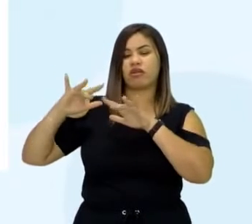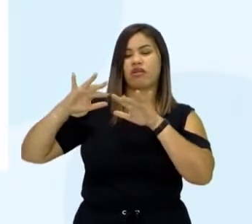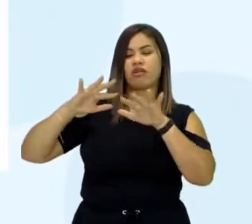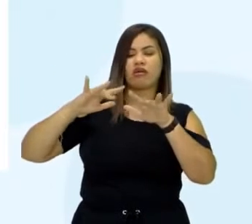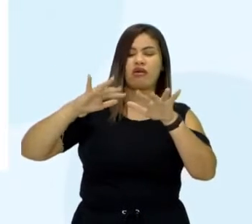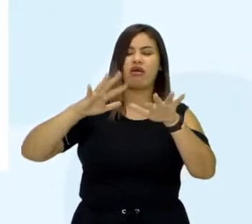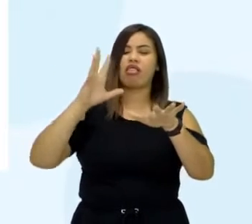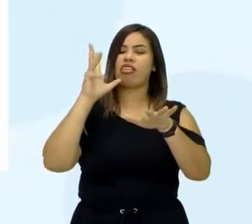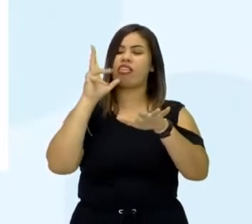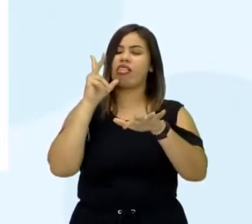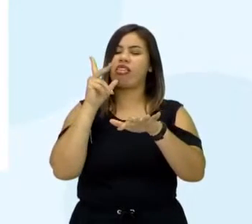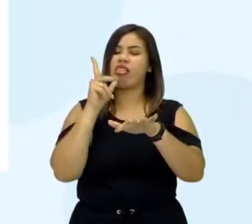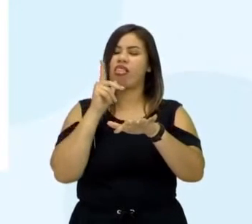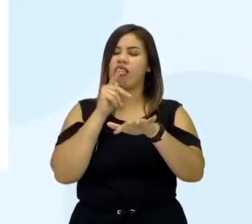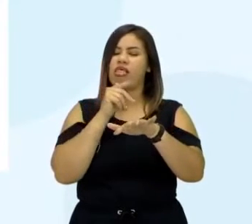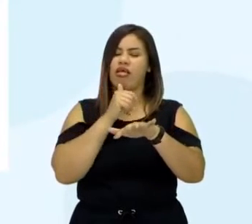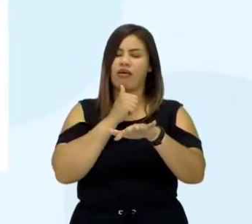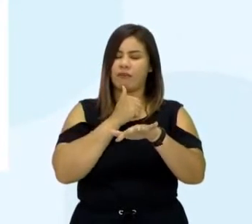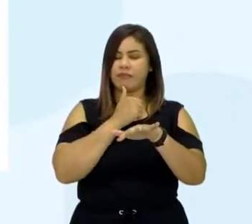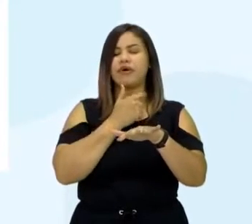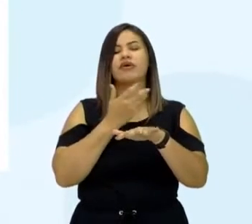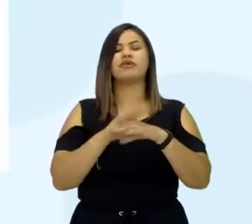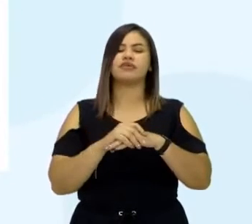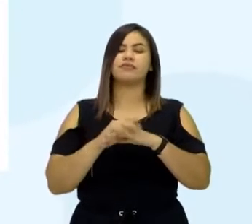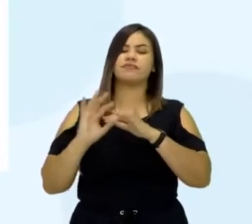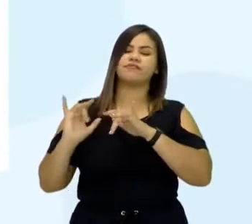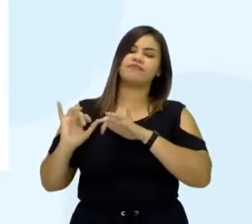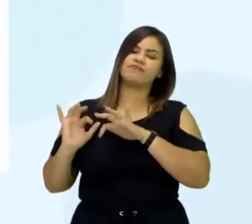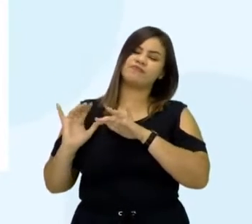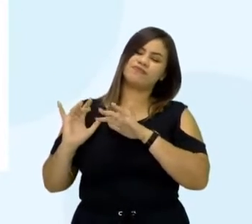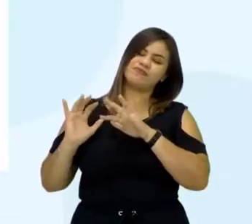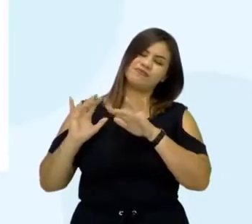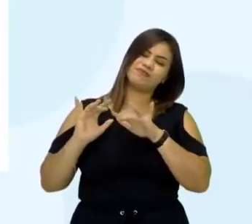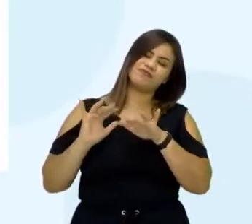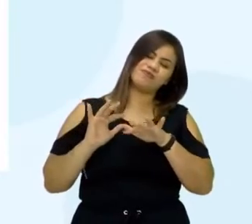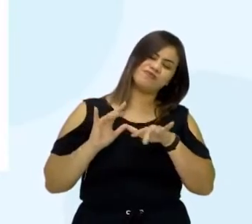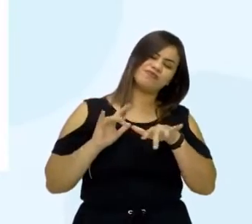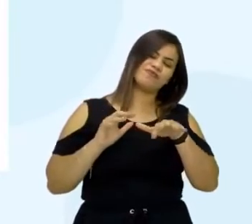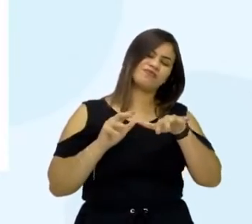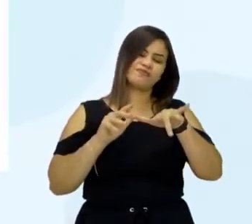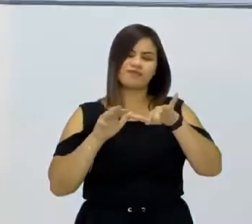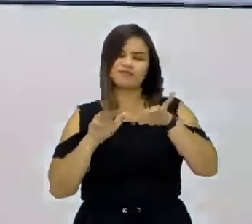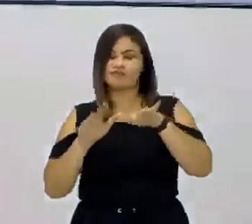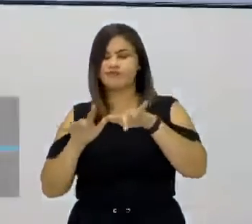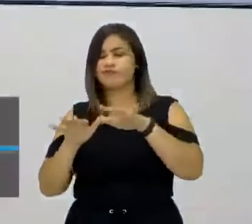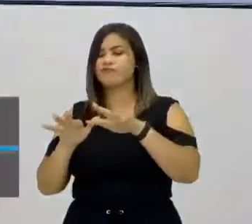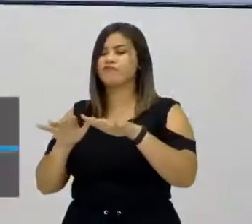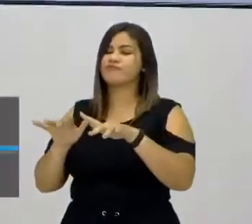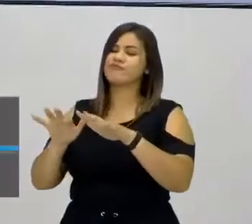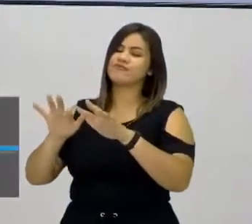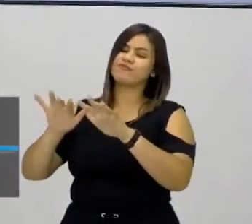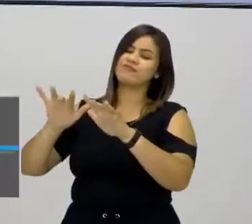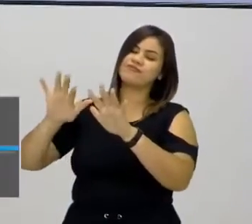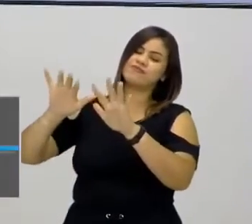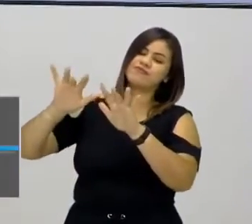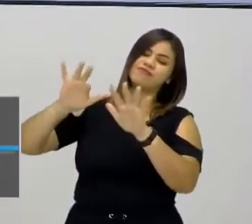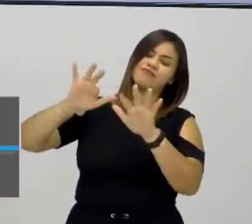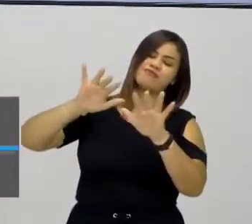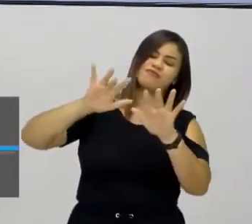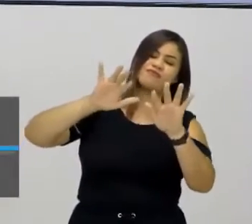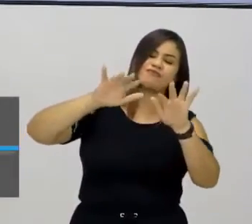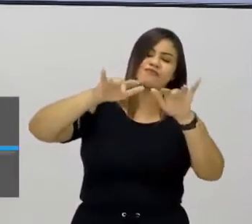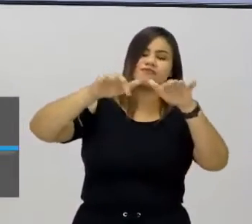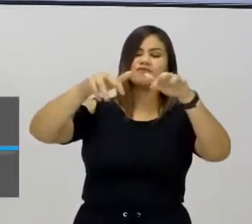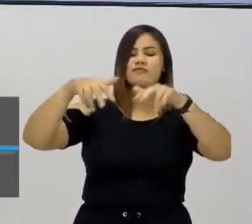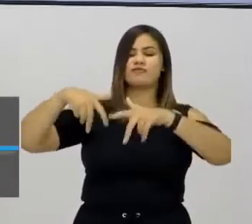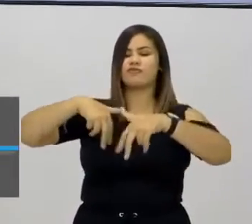né? Do homem não, vamos falar do ser humano, né? Ela é bem lenta, ela é gradual, né? Porque vai, né, indo de lugar em